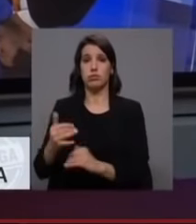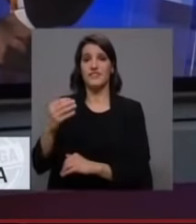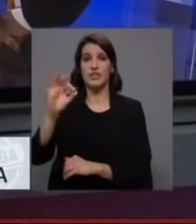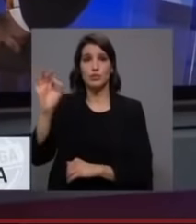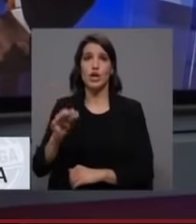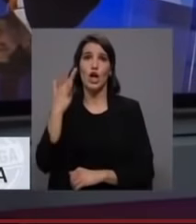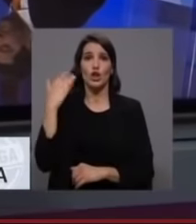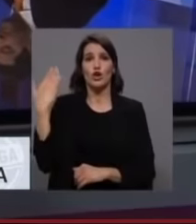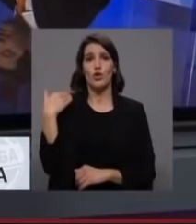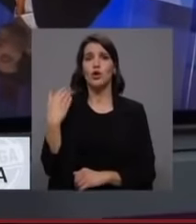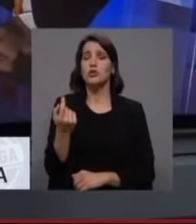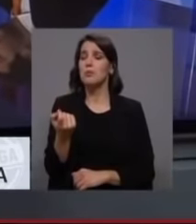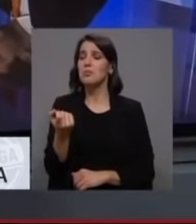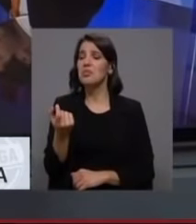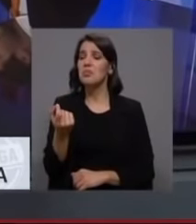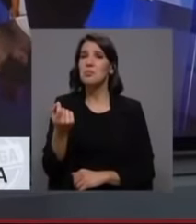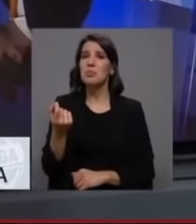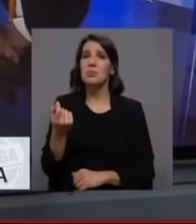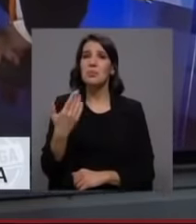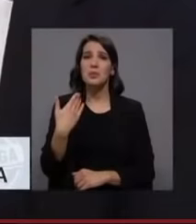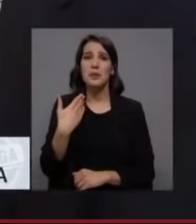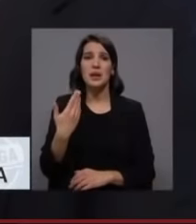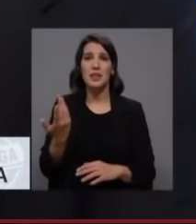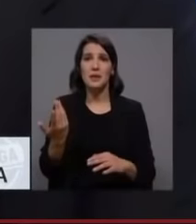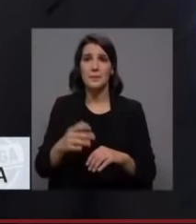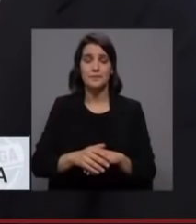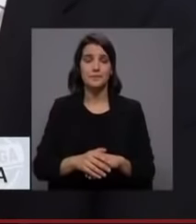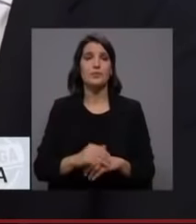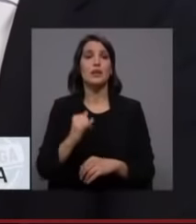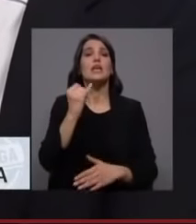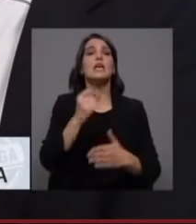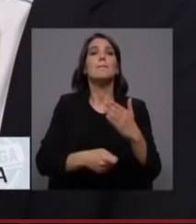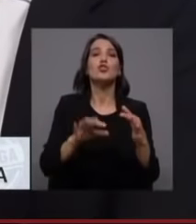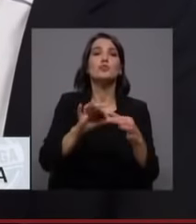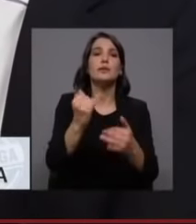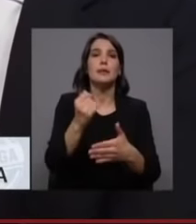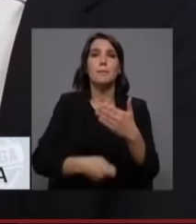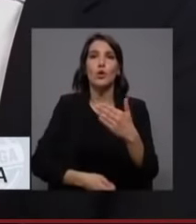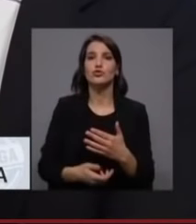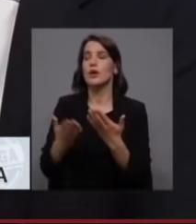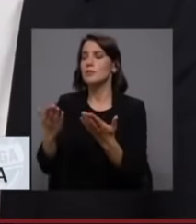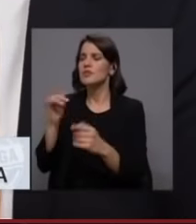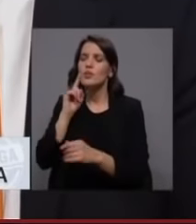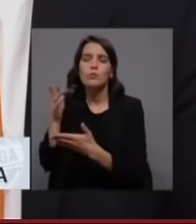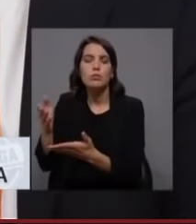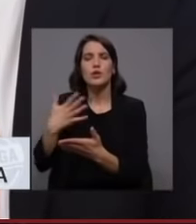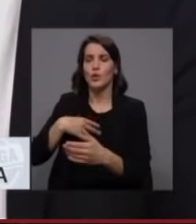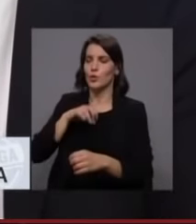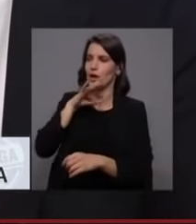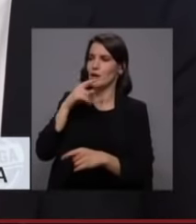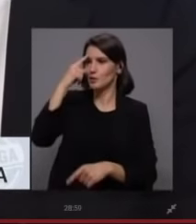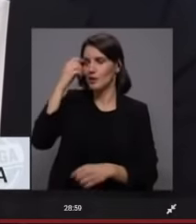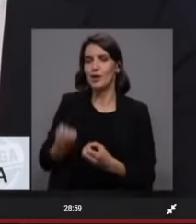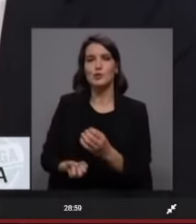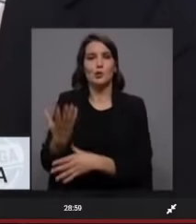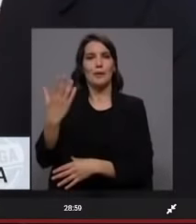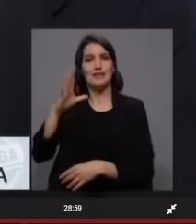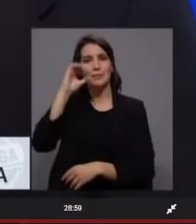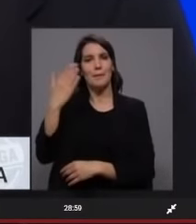Antônio Carlos da baixa na algumas em cima OK aos corações Aflitos e eu até fico surpreso o primeiro Nisso porque